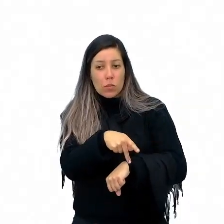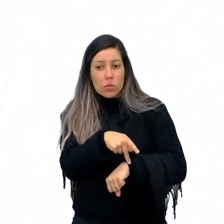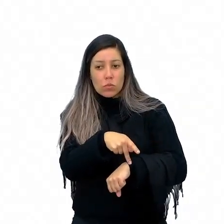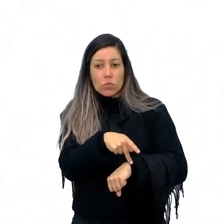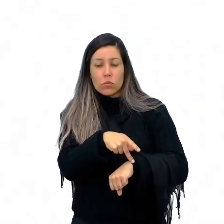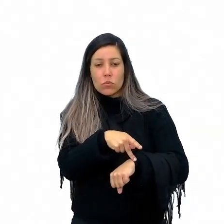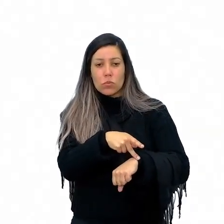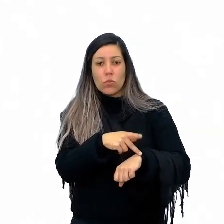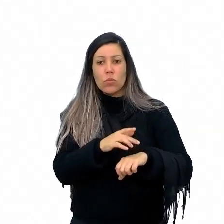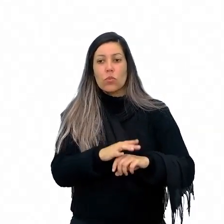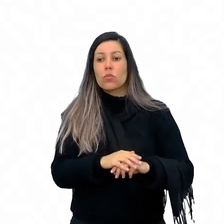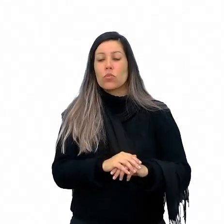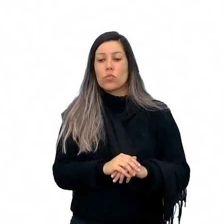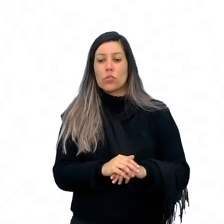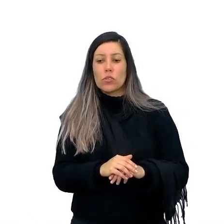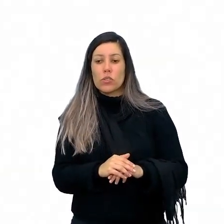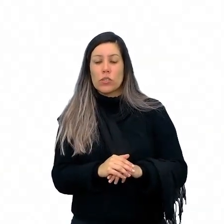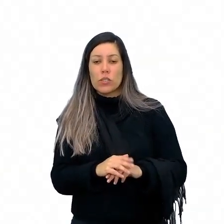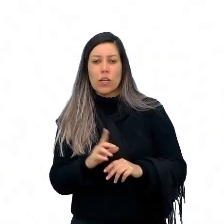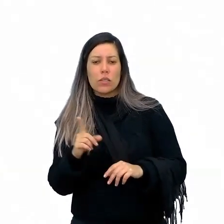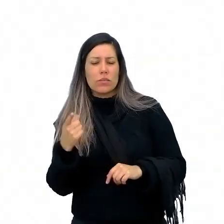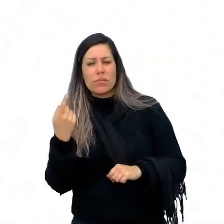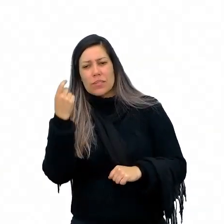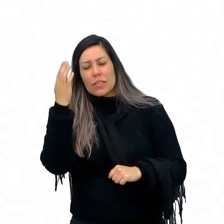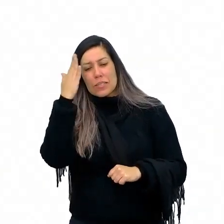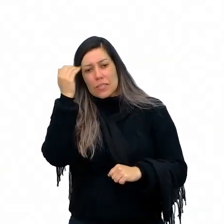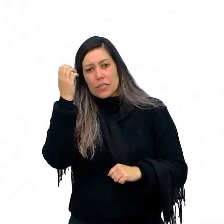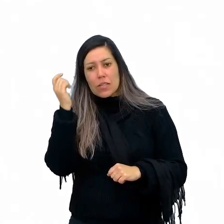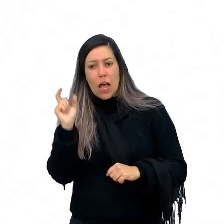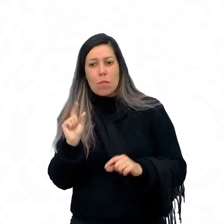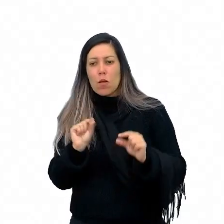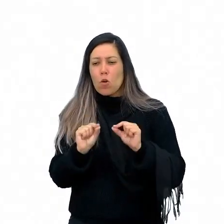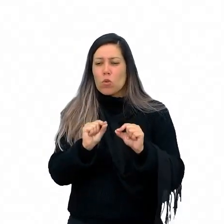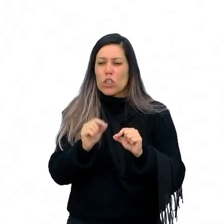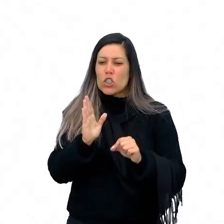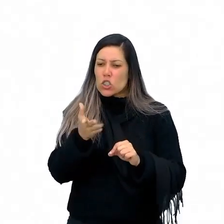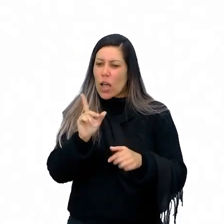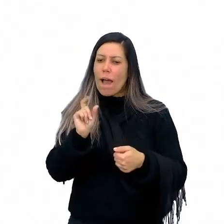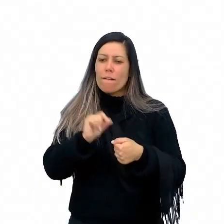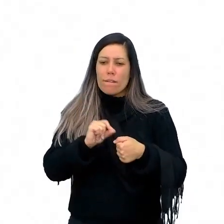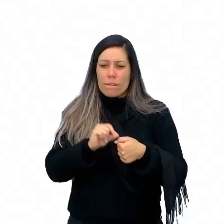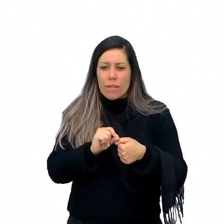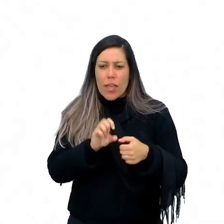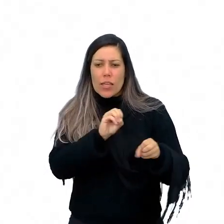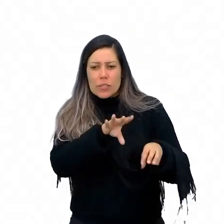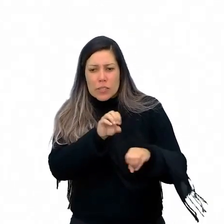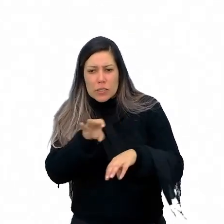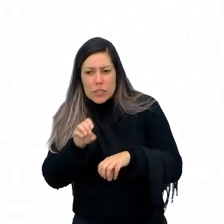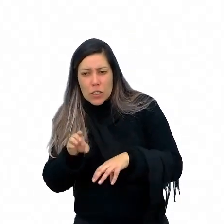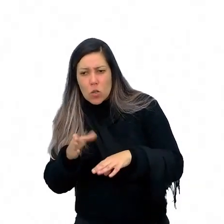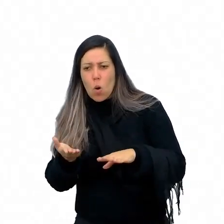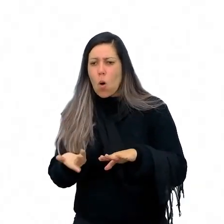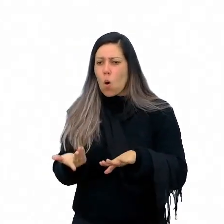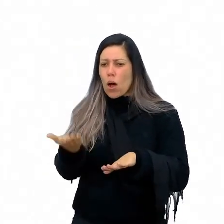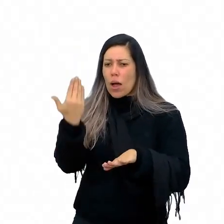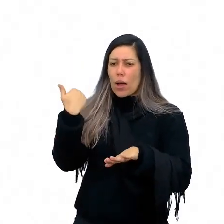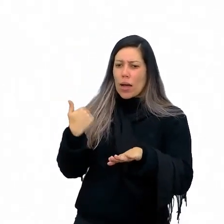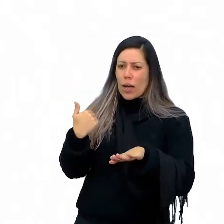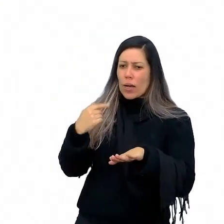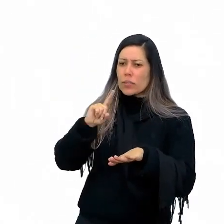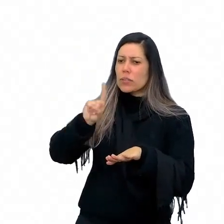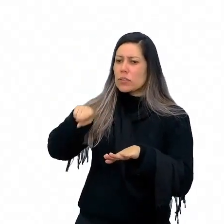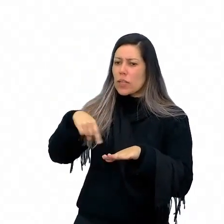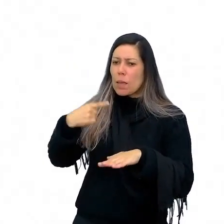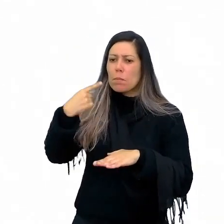né? Para onde nós vamos, o que já foi feito, o que virá depois, né?